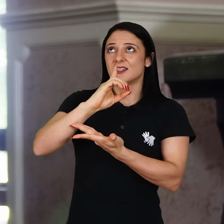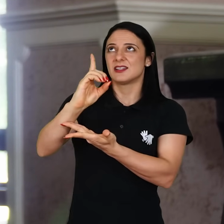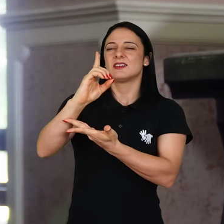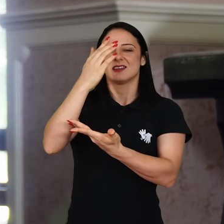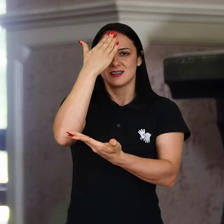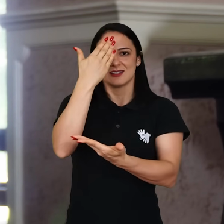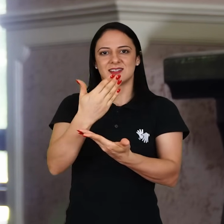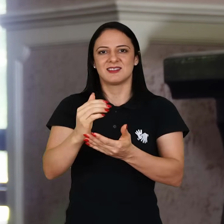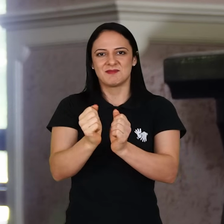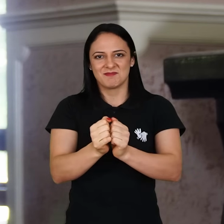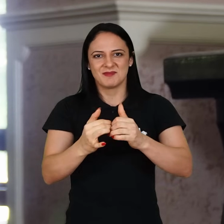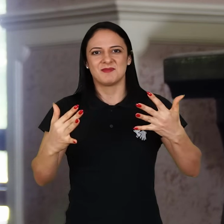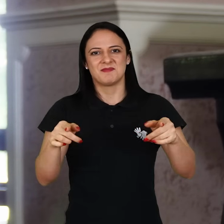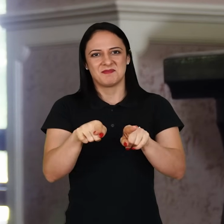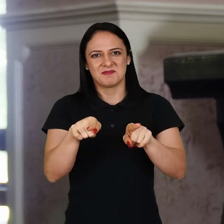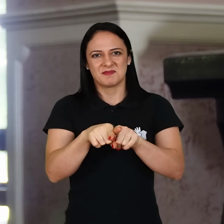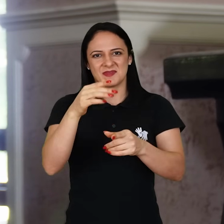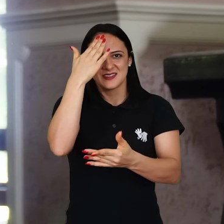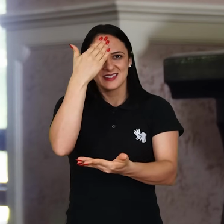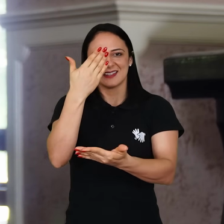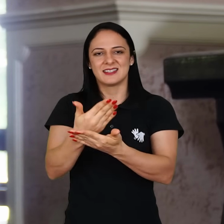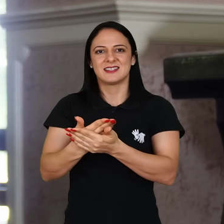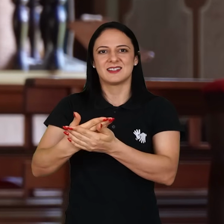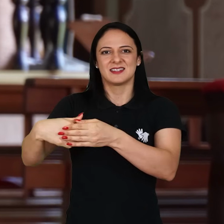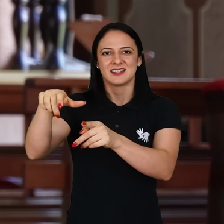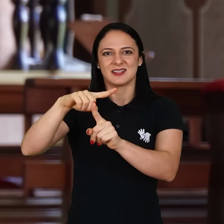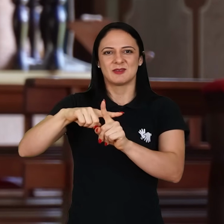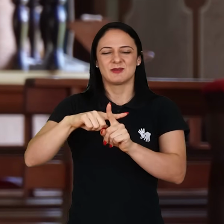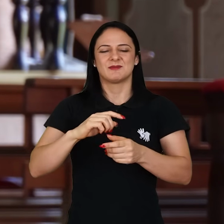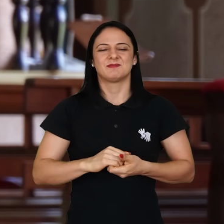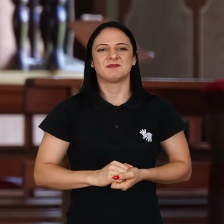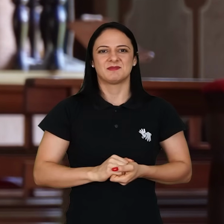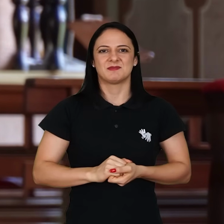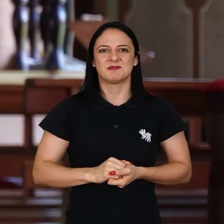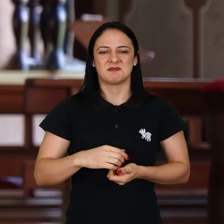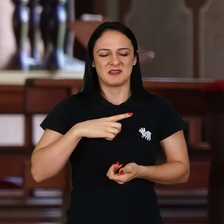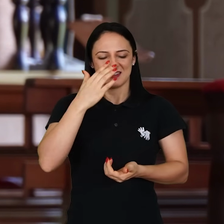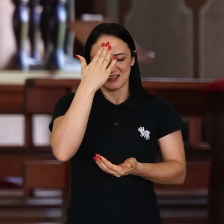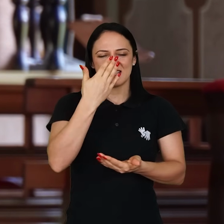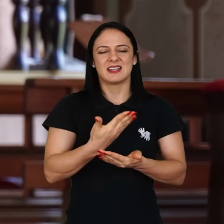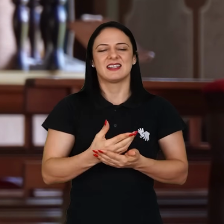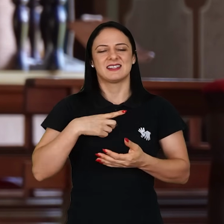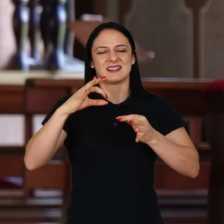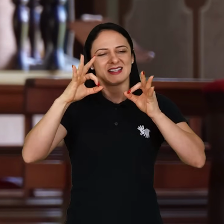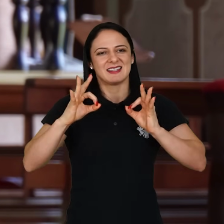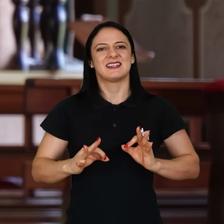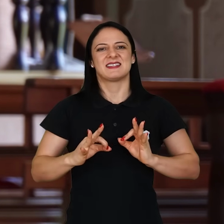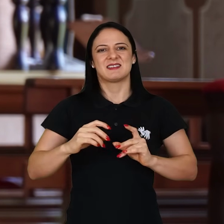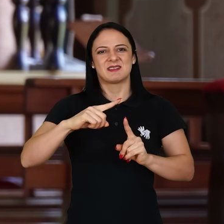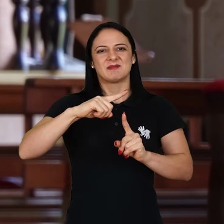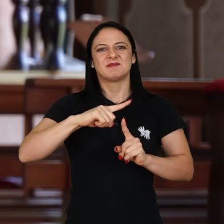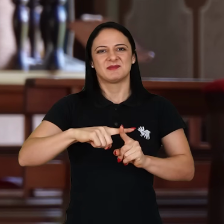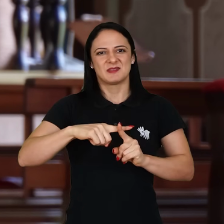Deus, que acredita em milagre, que acredita na cruz queimada. Eu creio. Tenho certeza que foi ela